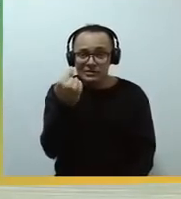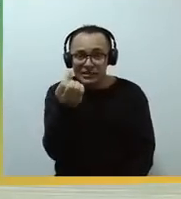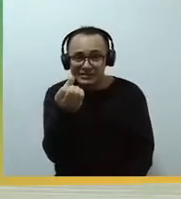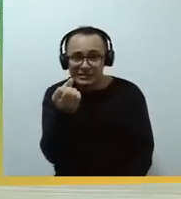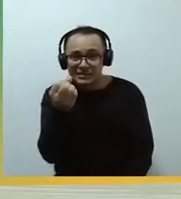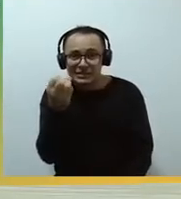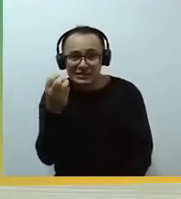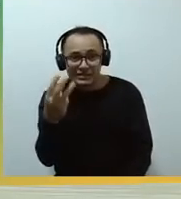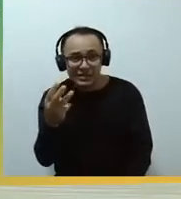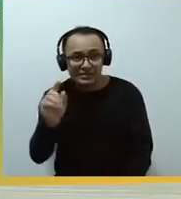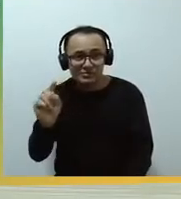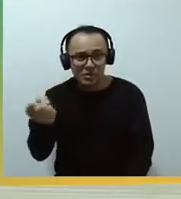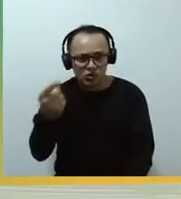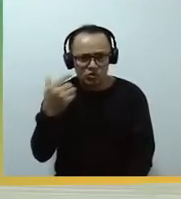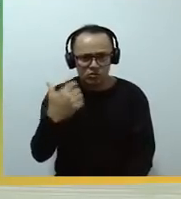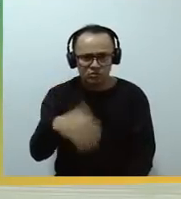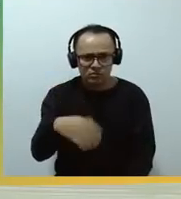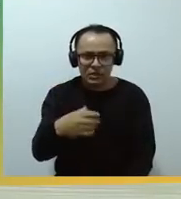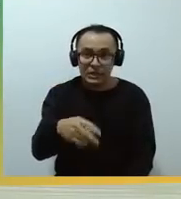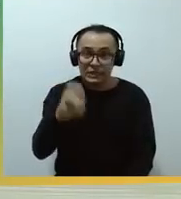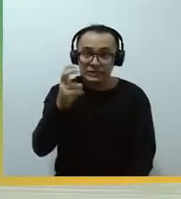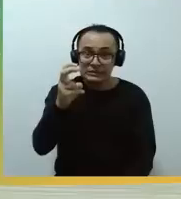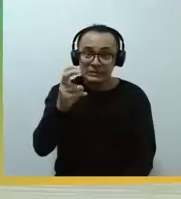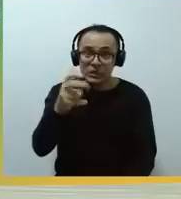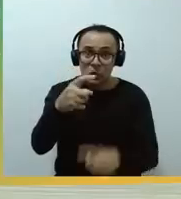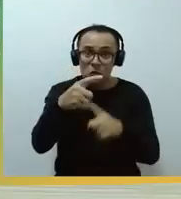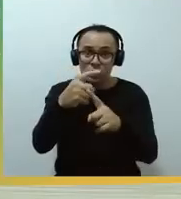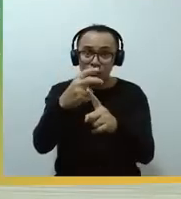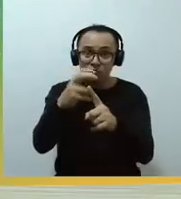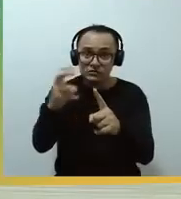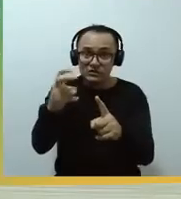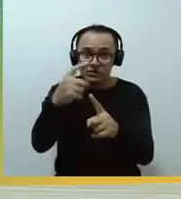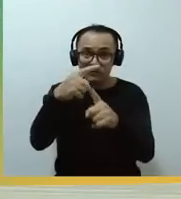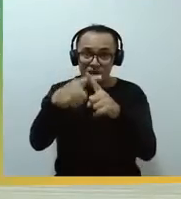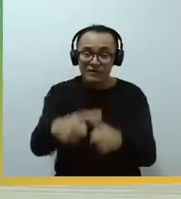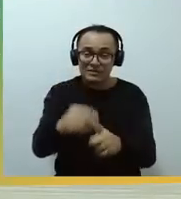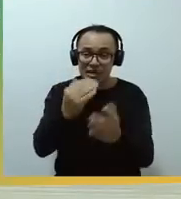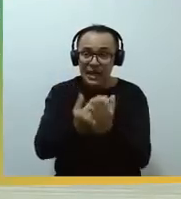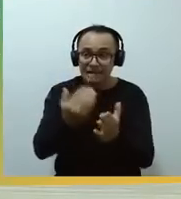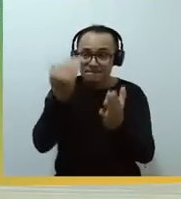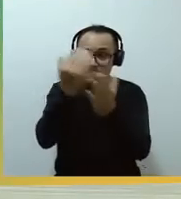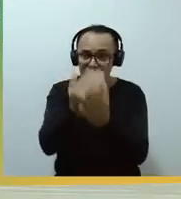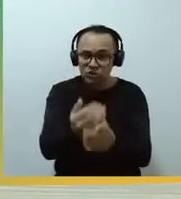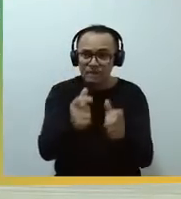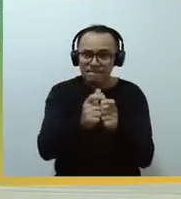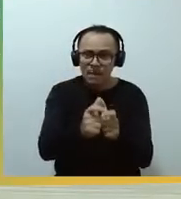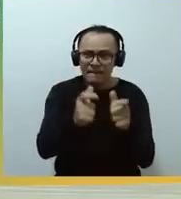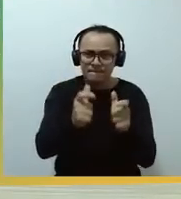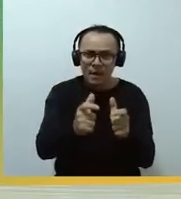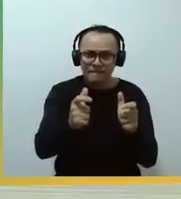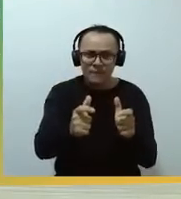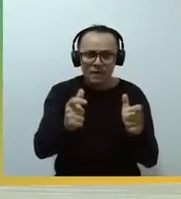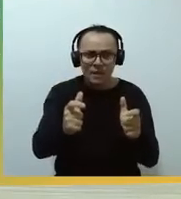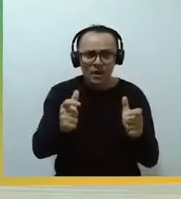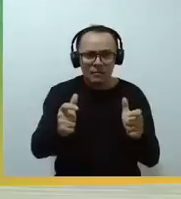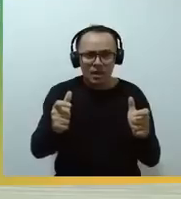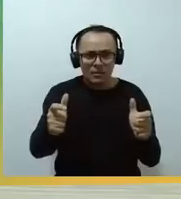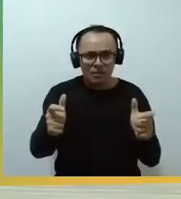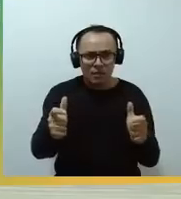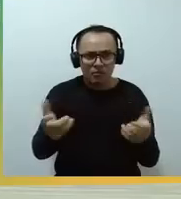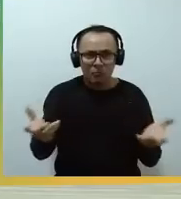5 vezes. Então houve um salto, um volume muito grande. Foi só aumento de porque não teve